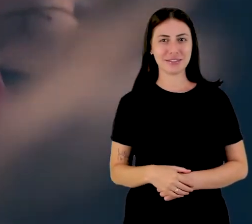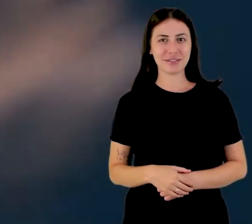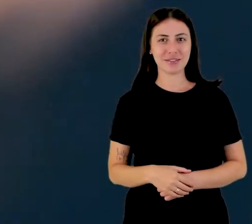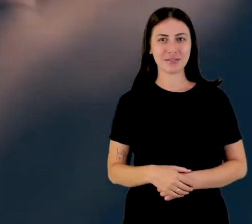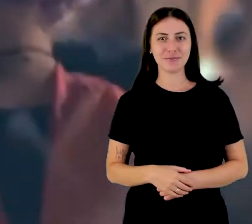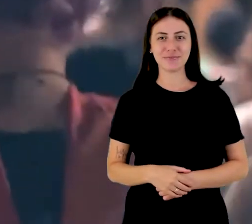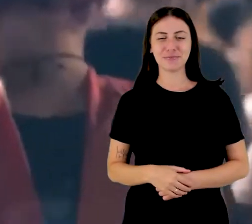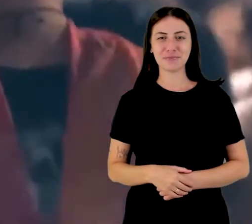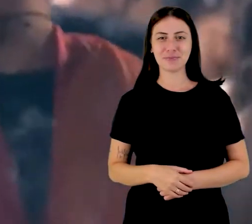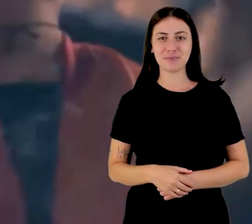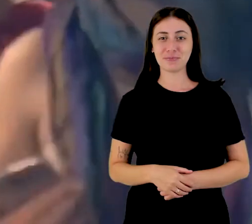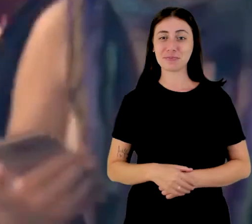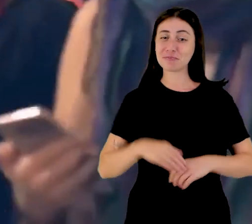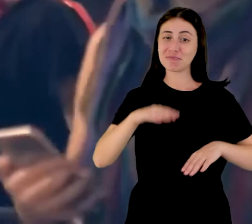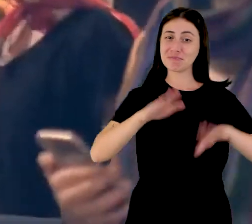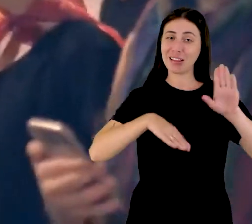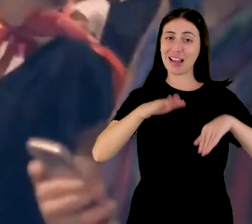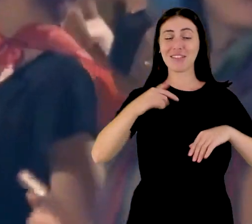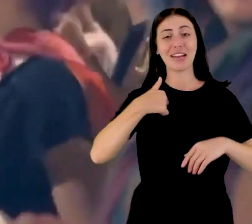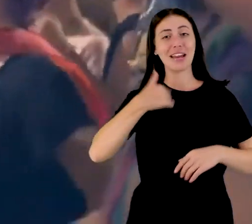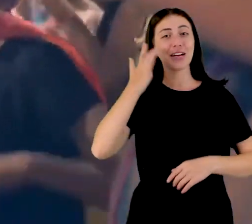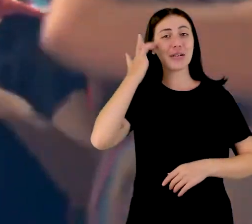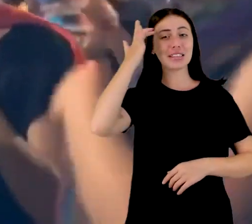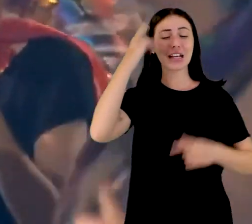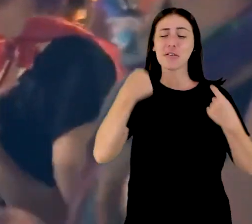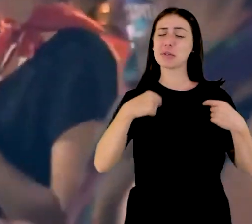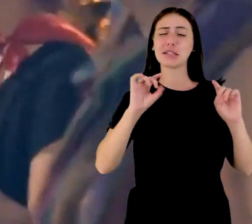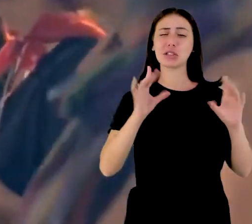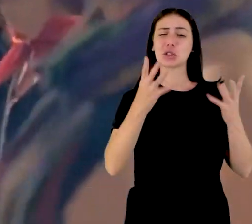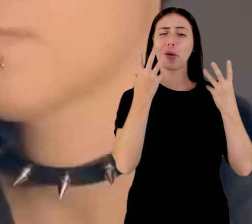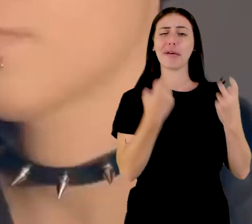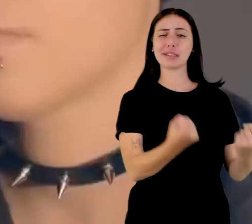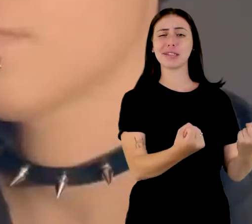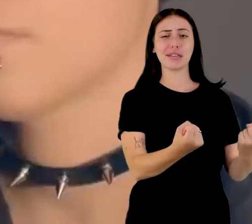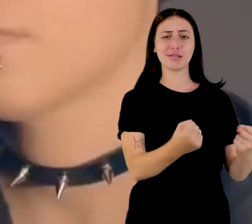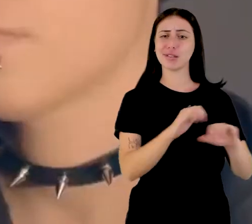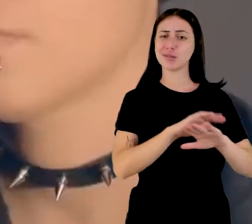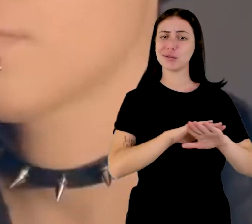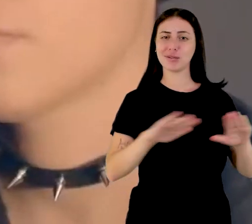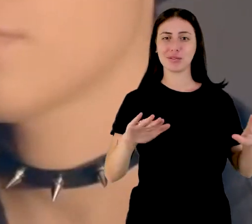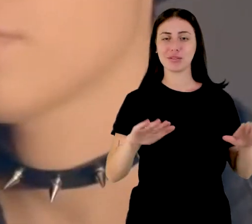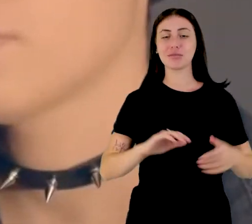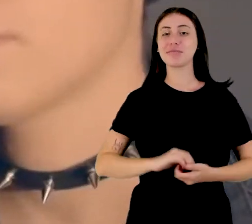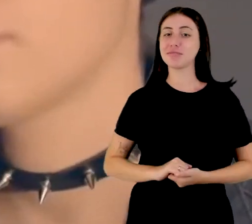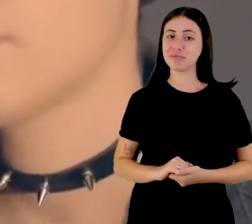Às vezes eu achava que devia simplesmente aceitar. Às vezes eu achava que devia